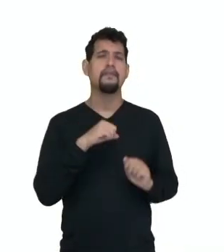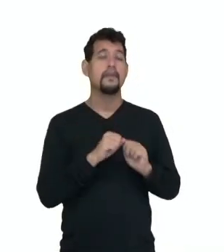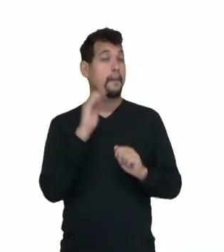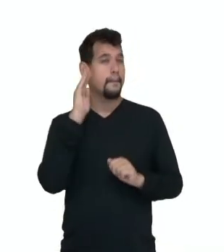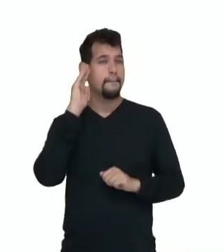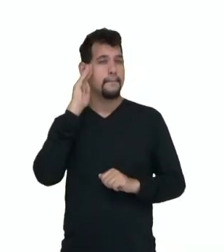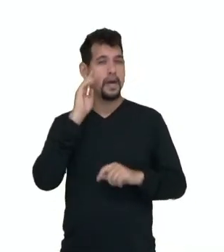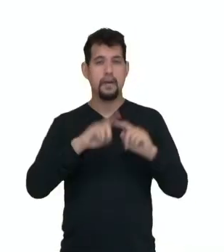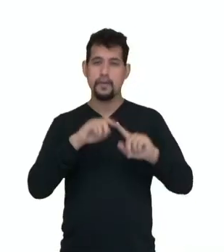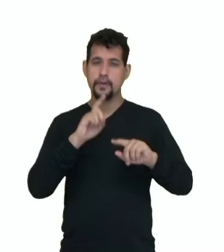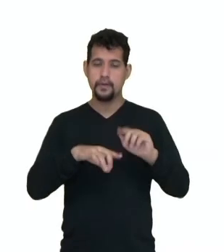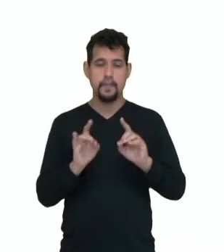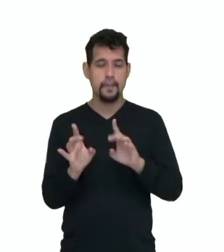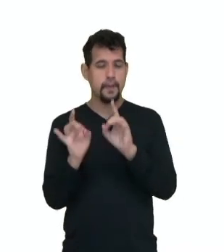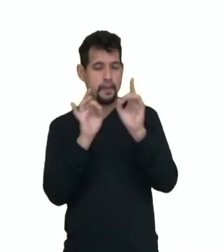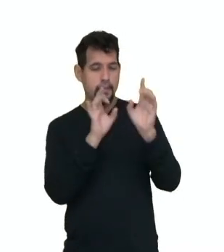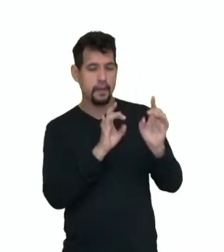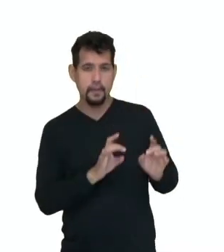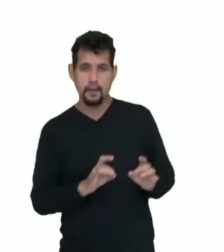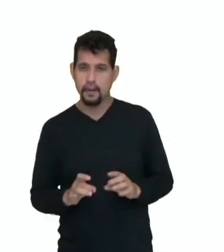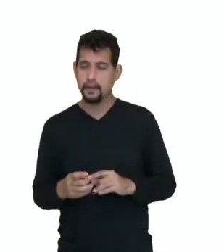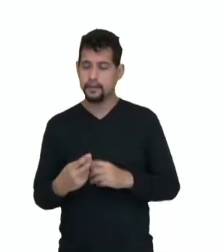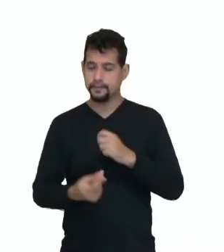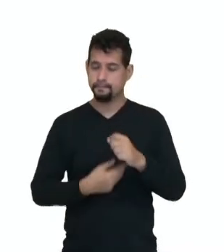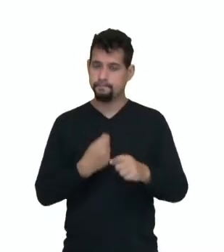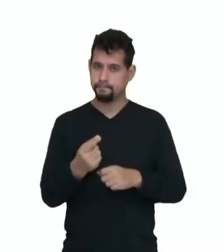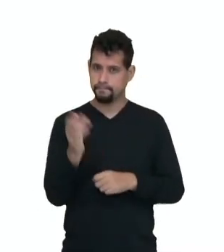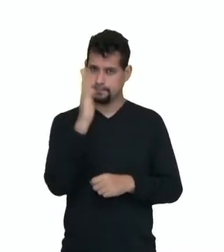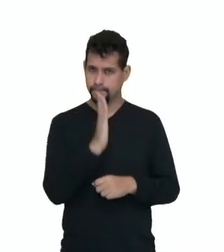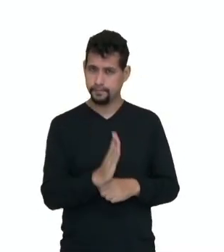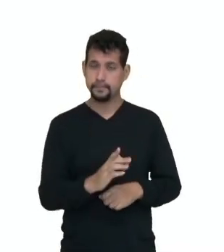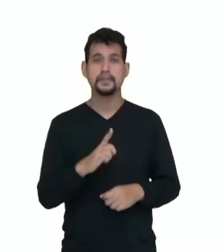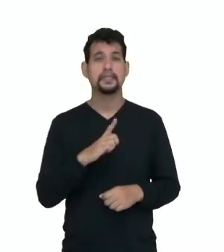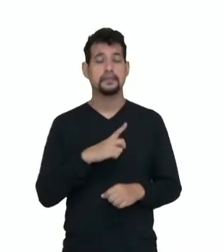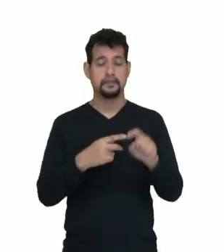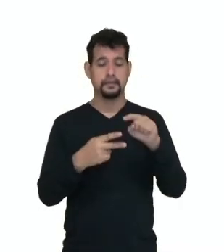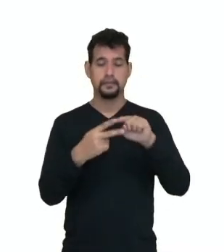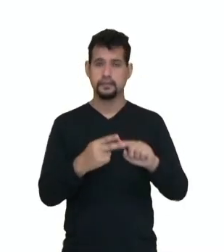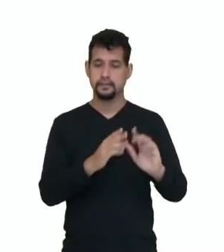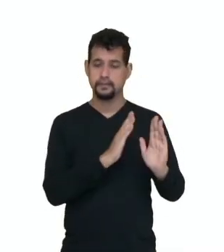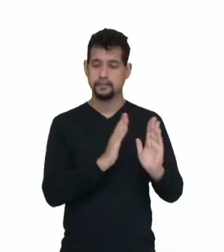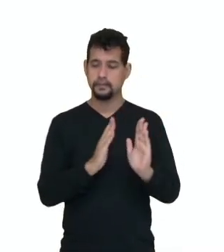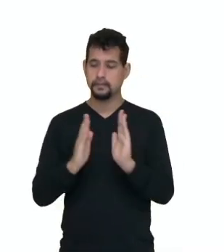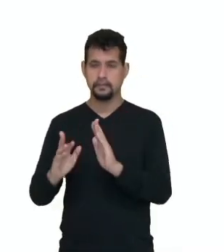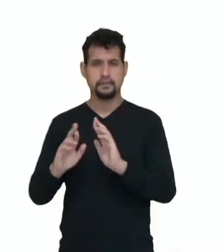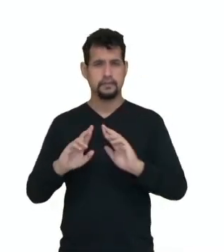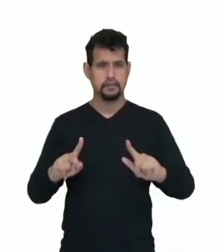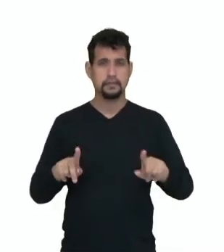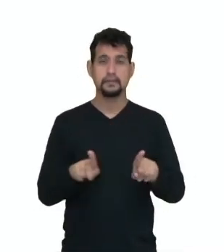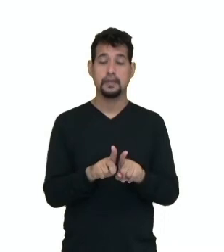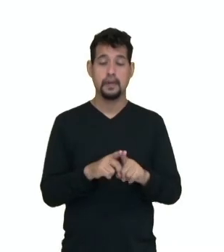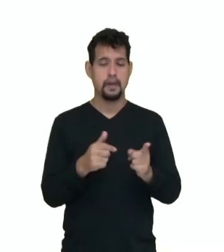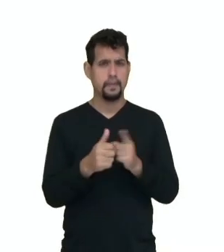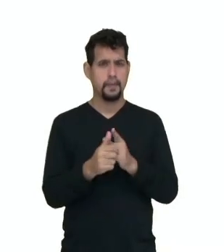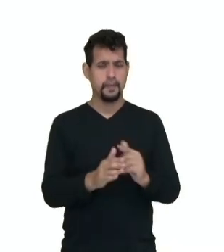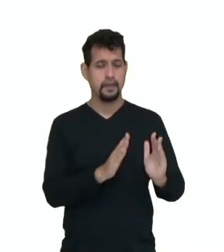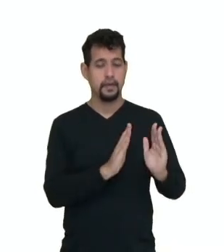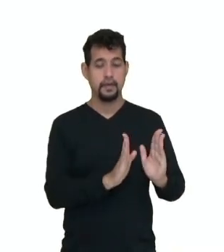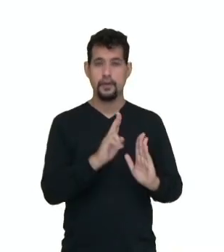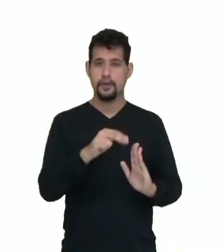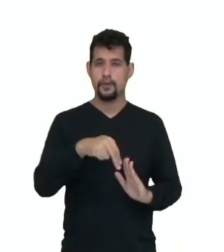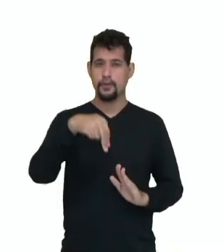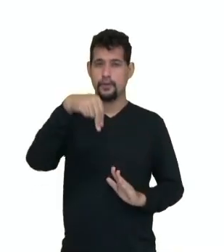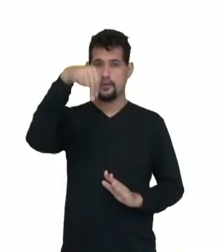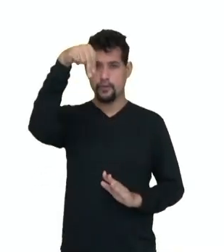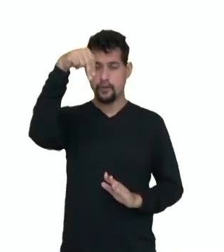principal produto de exportação da economia brasileira, dividido então em duas fases distintas, sobretudo na primeira fase ali, ó, região norte de São